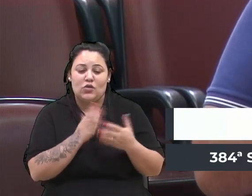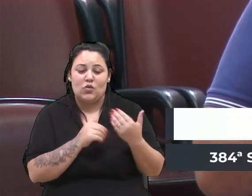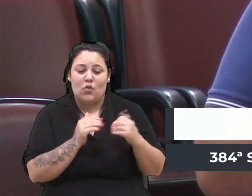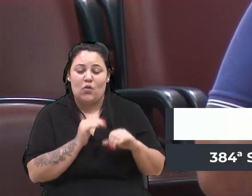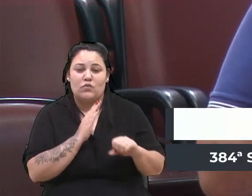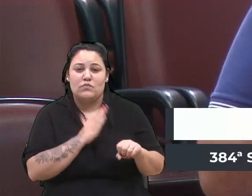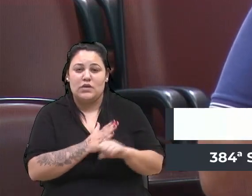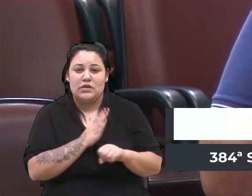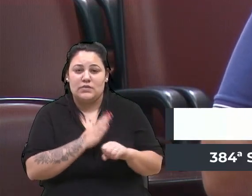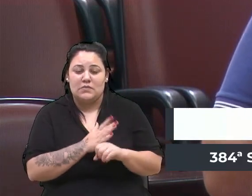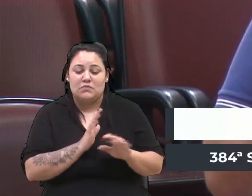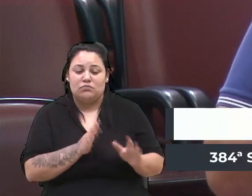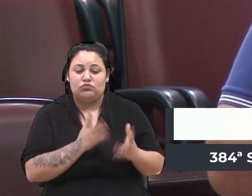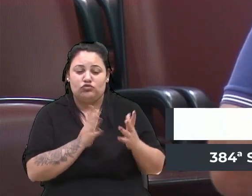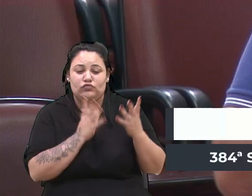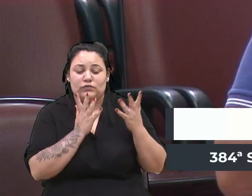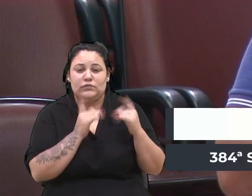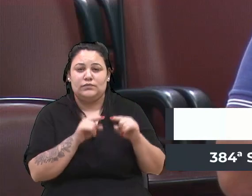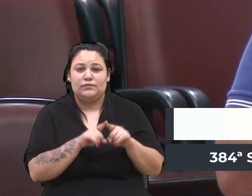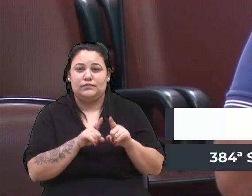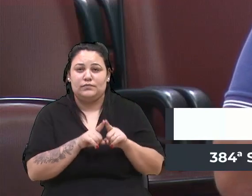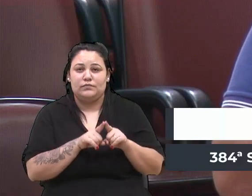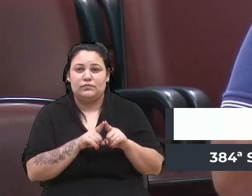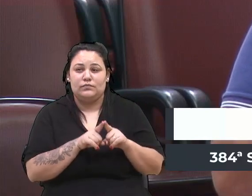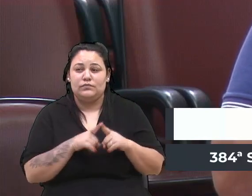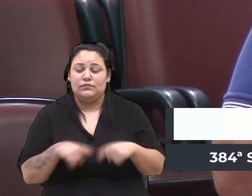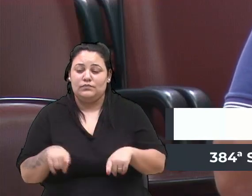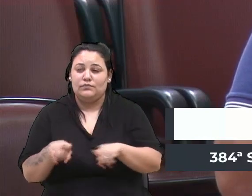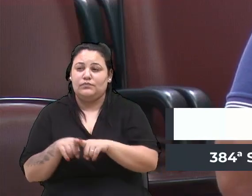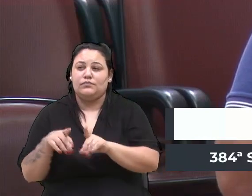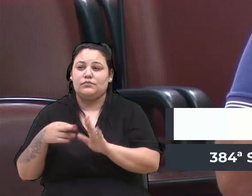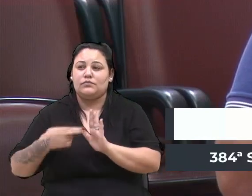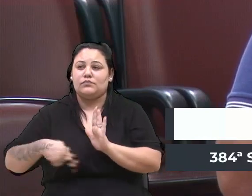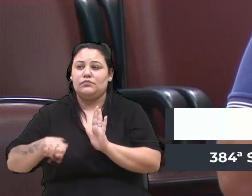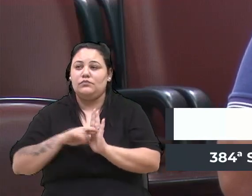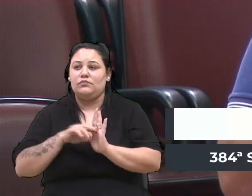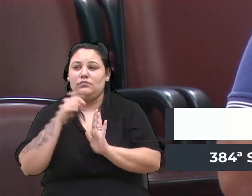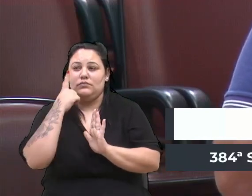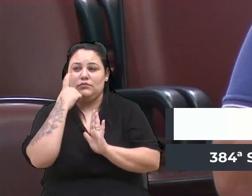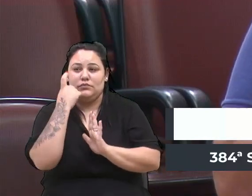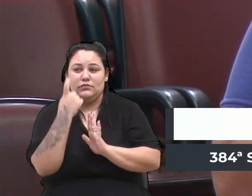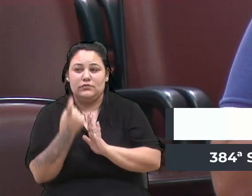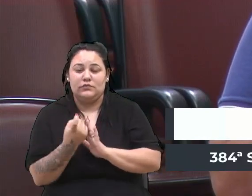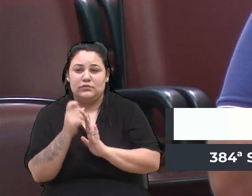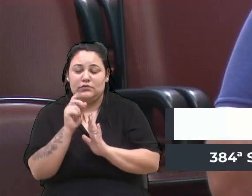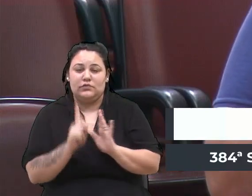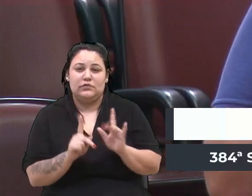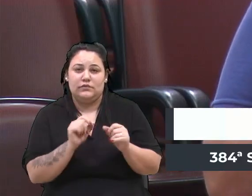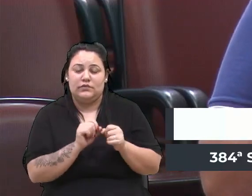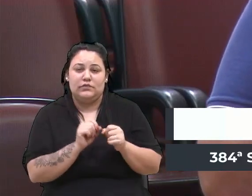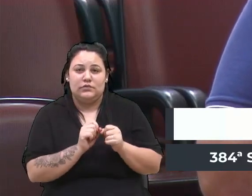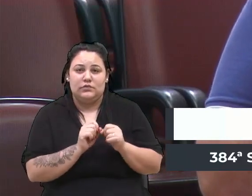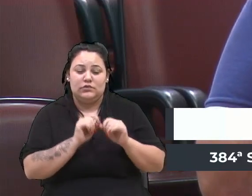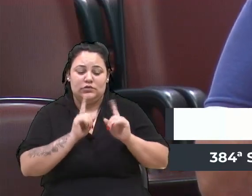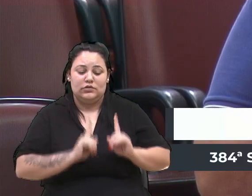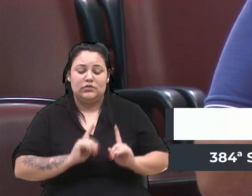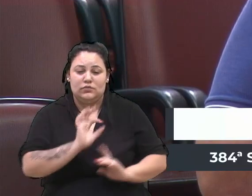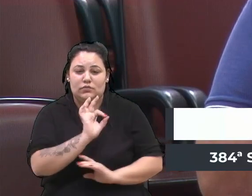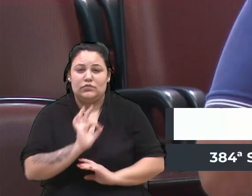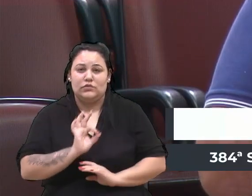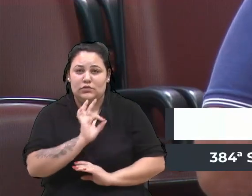O engajamento e também é o resultado. O interessante é que quem faz a gestão das porcentagens é o